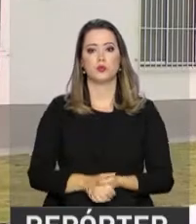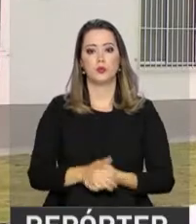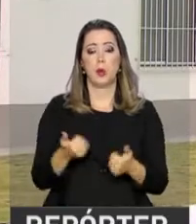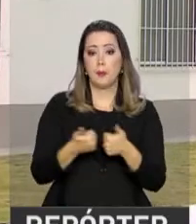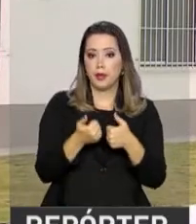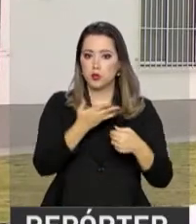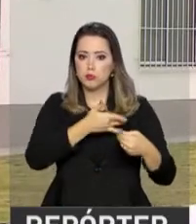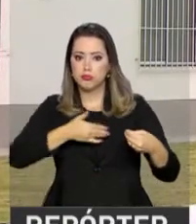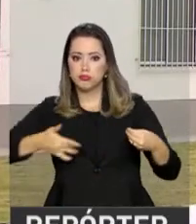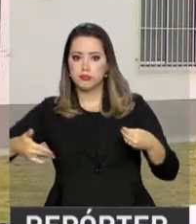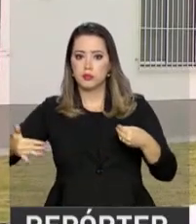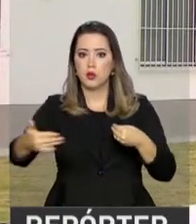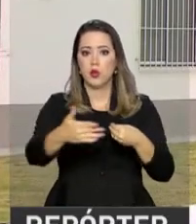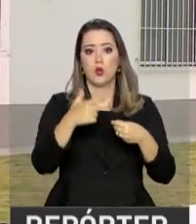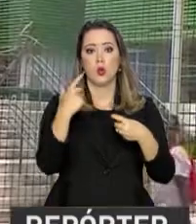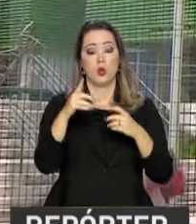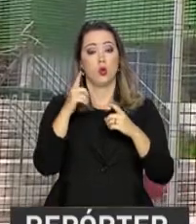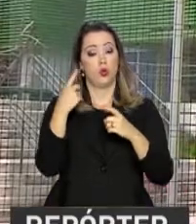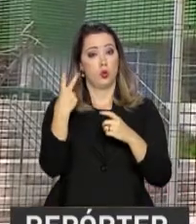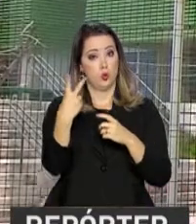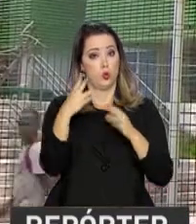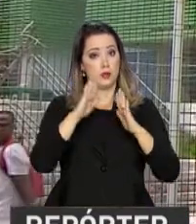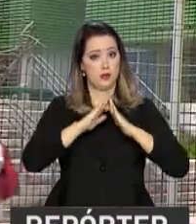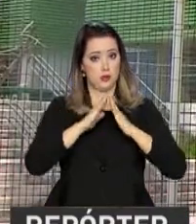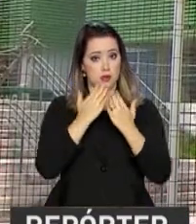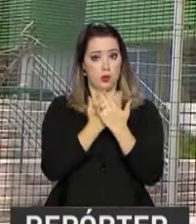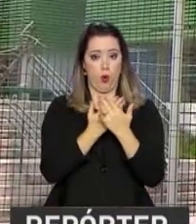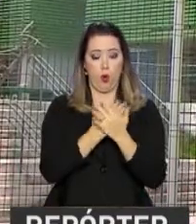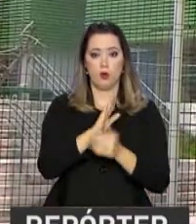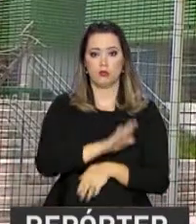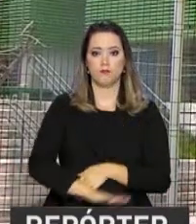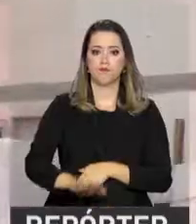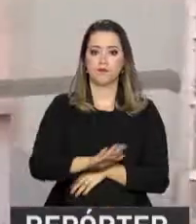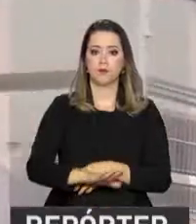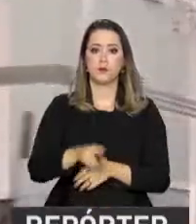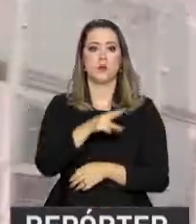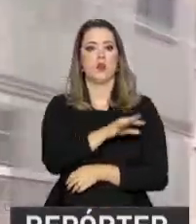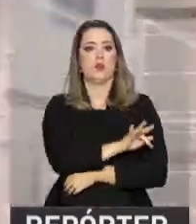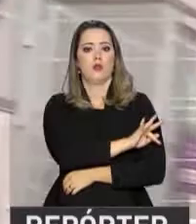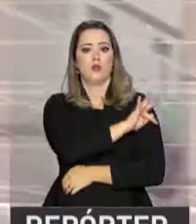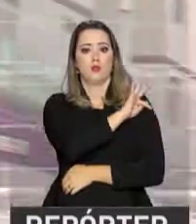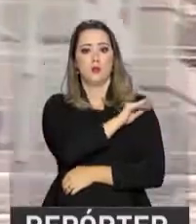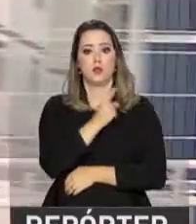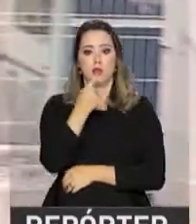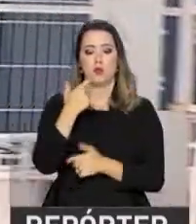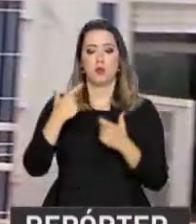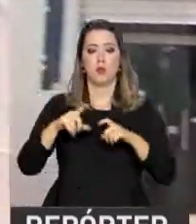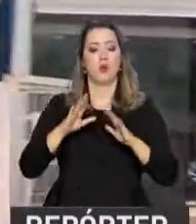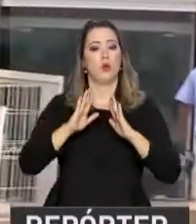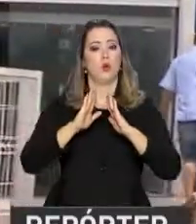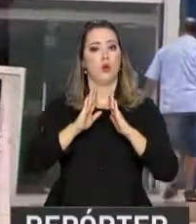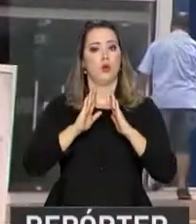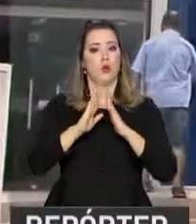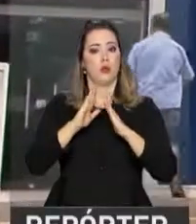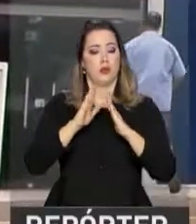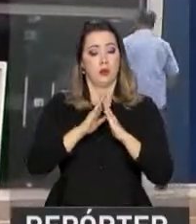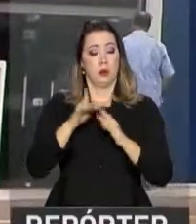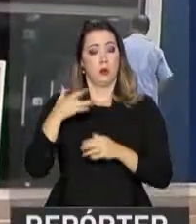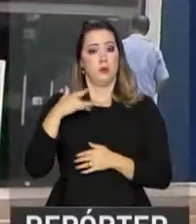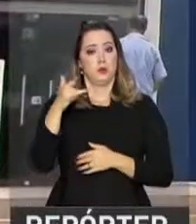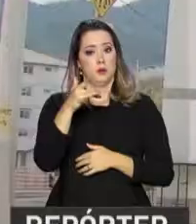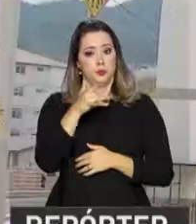foram construídas 2 creches, 2 escolas de ensino fundamental e 1 unidade de saúde da família, que já